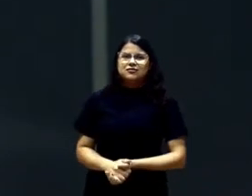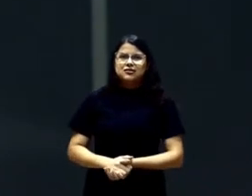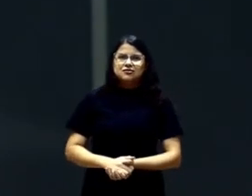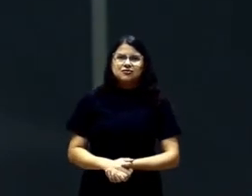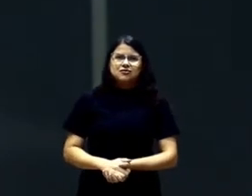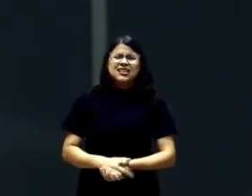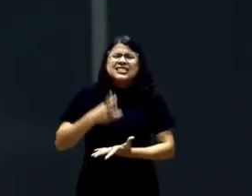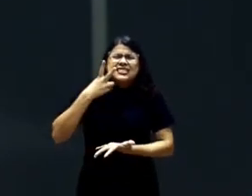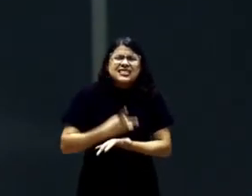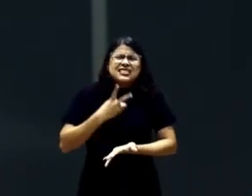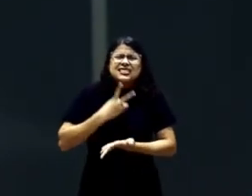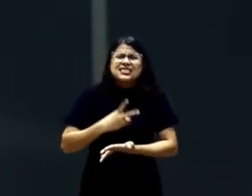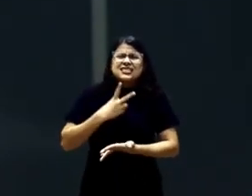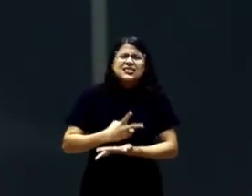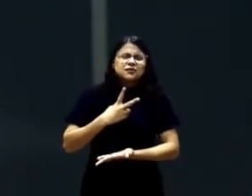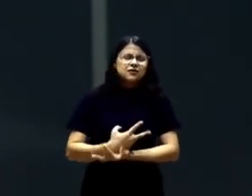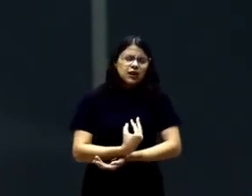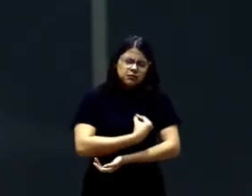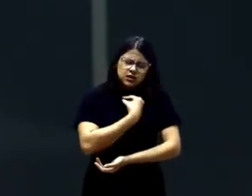em todos os momentos da sua vida.